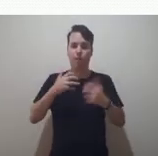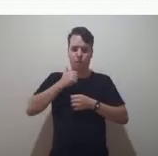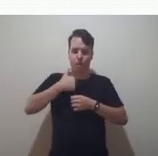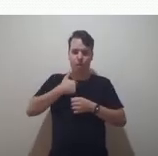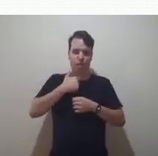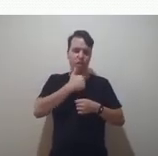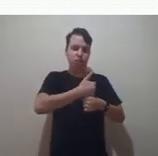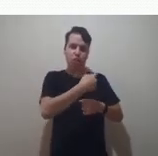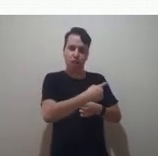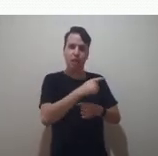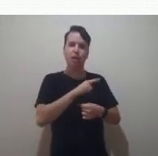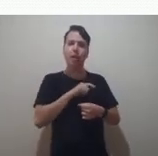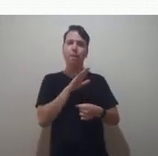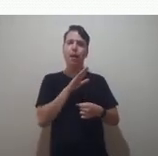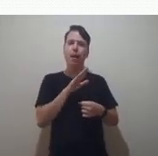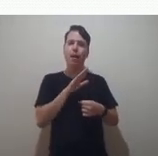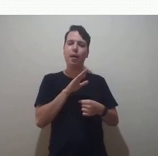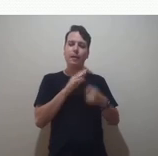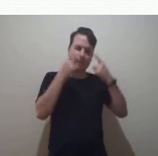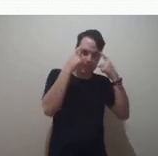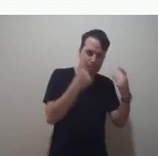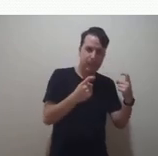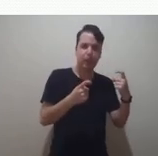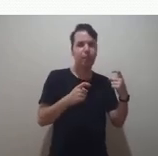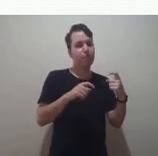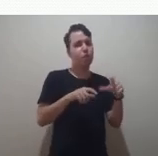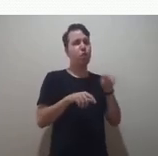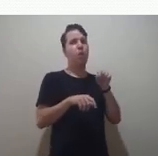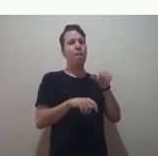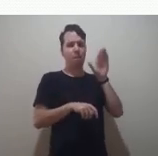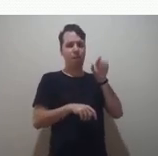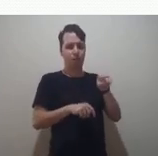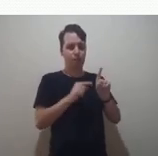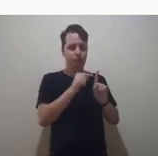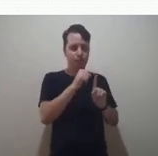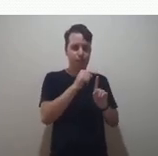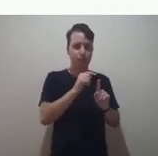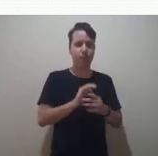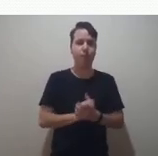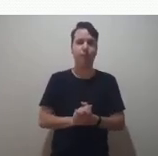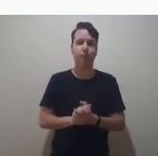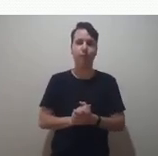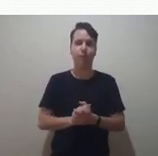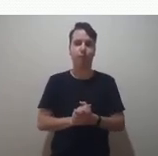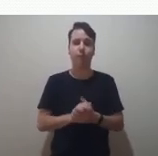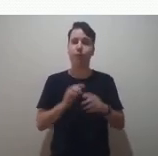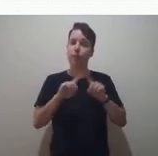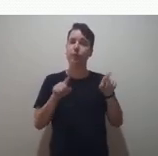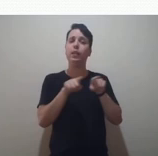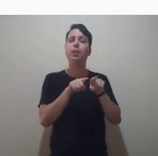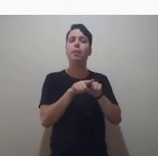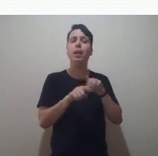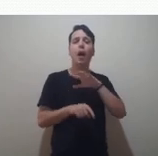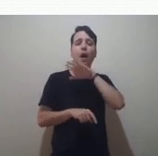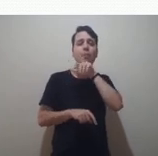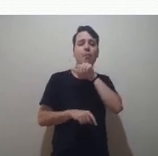esses tutores que têm características mais agressivas, eles têm uma certa preferência a essas raças. Mas também